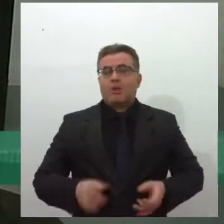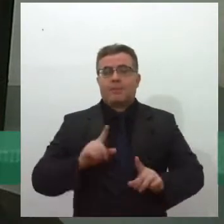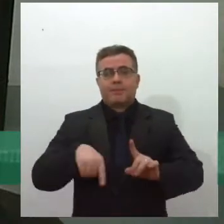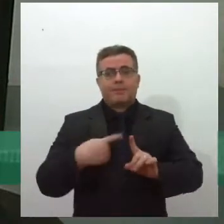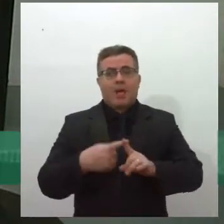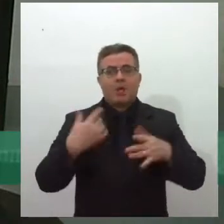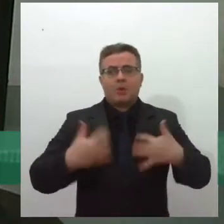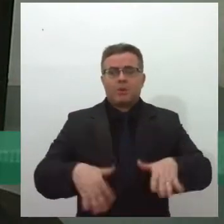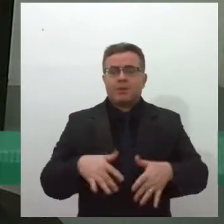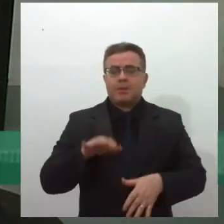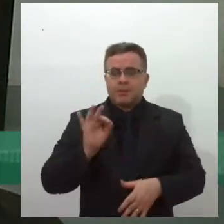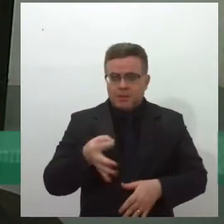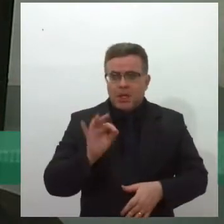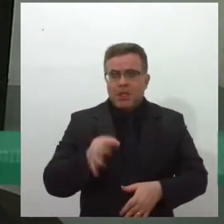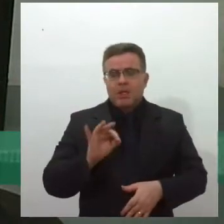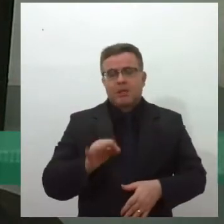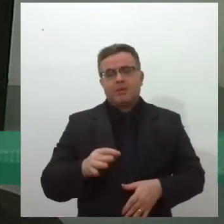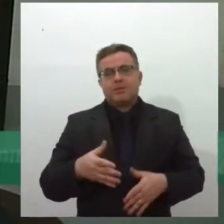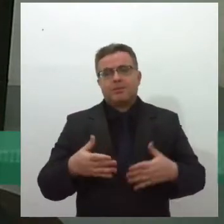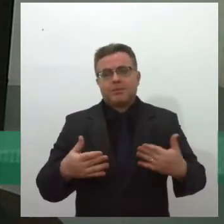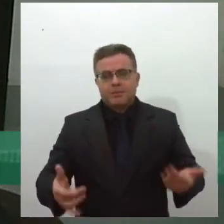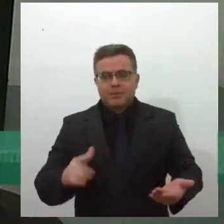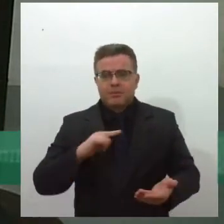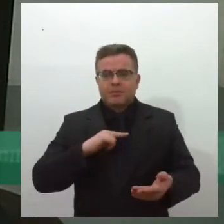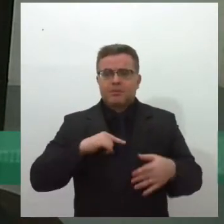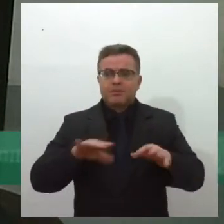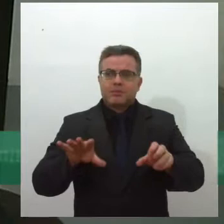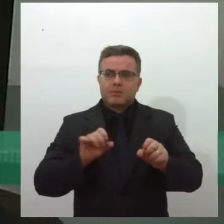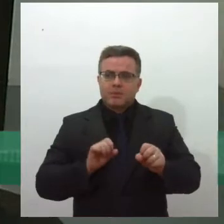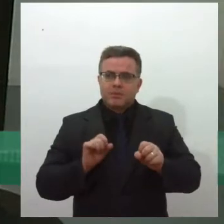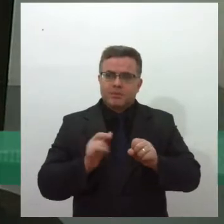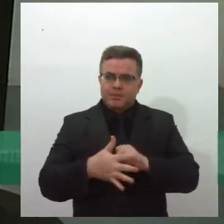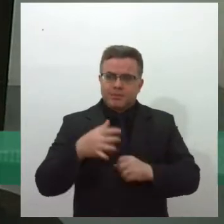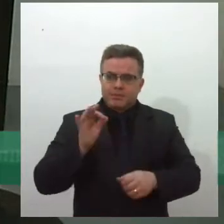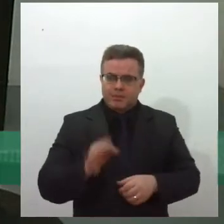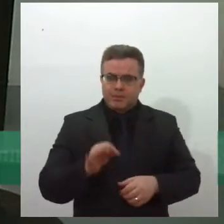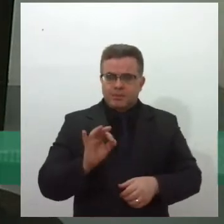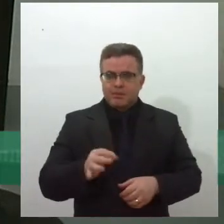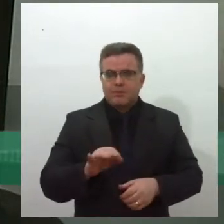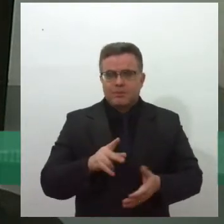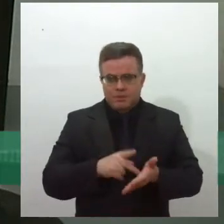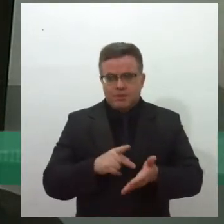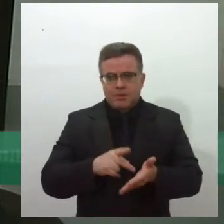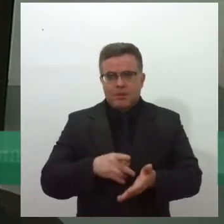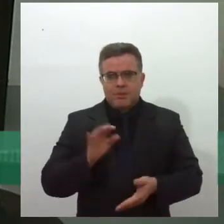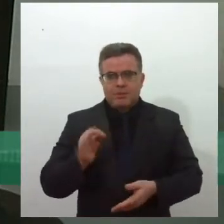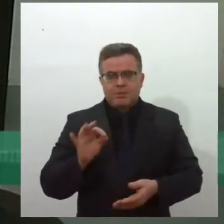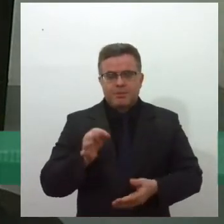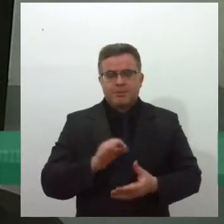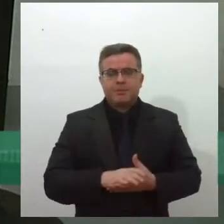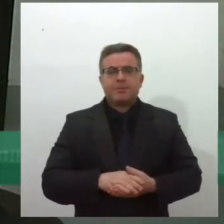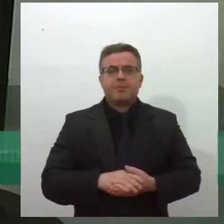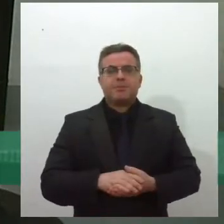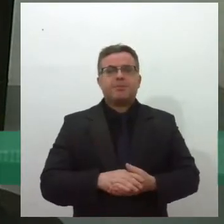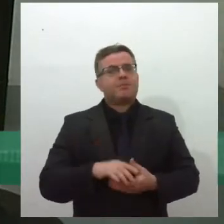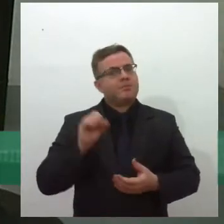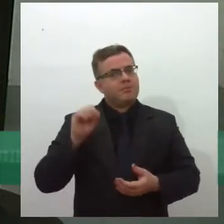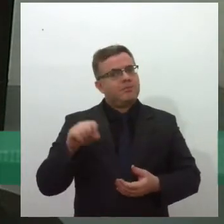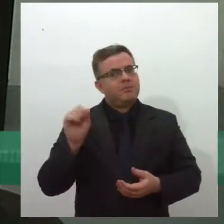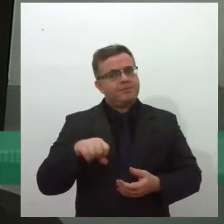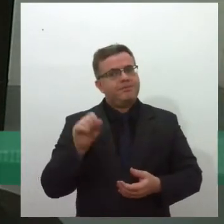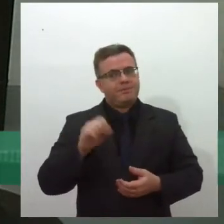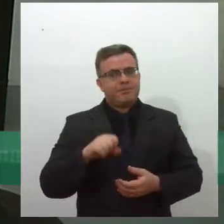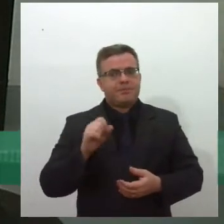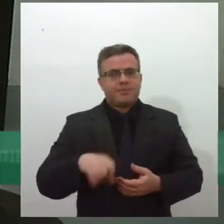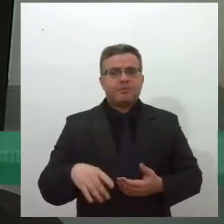mais alto, desses idosos que tiveram aí essas sequelas da Covid. Sim, a tendência